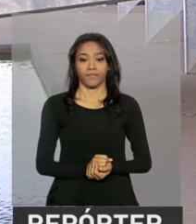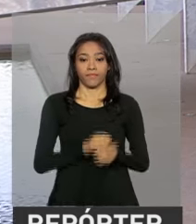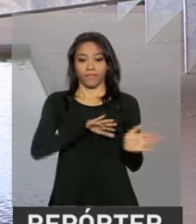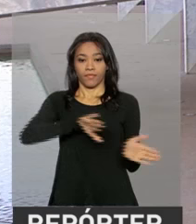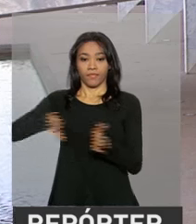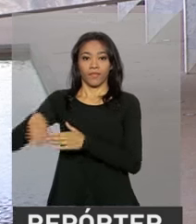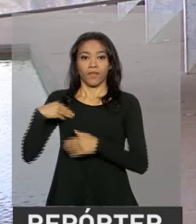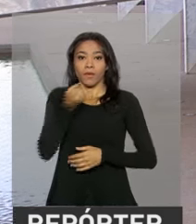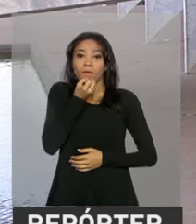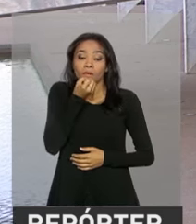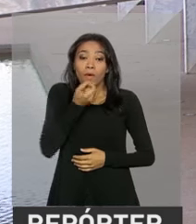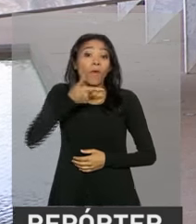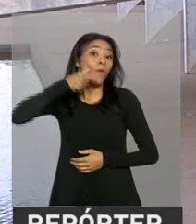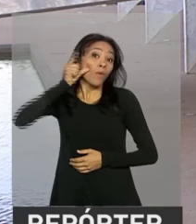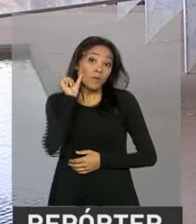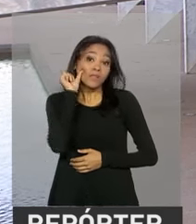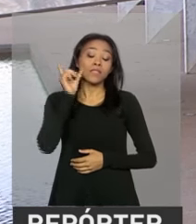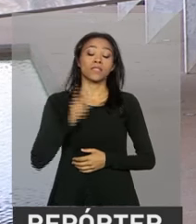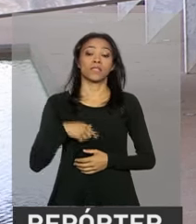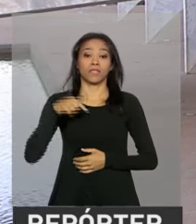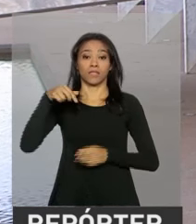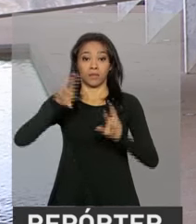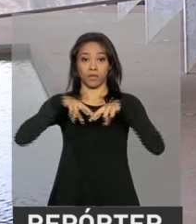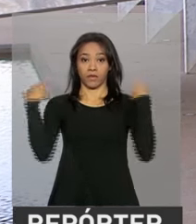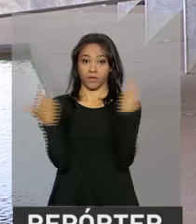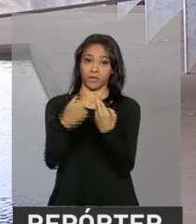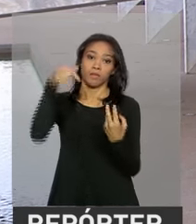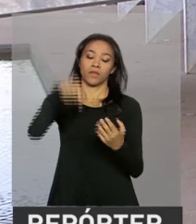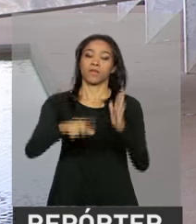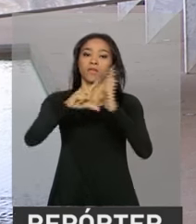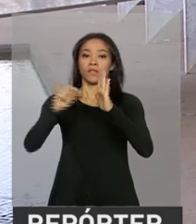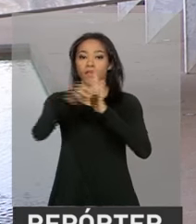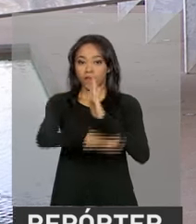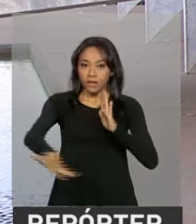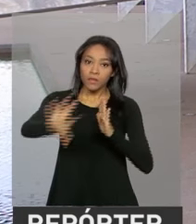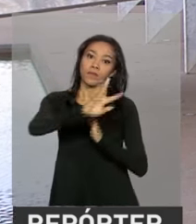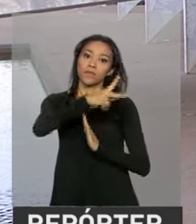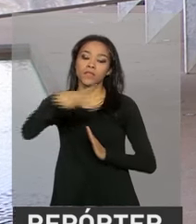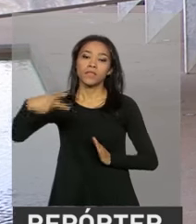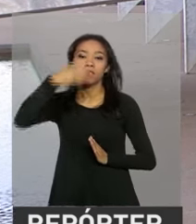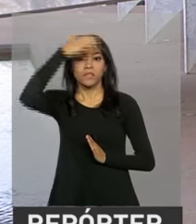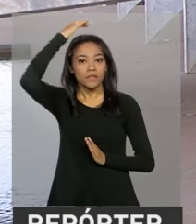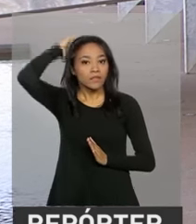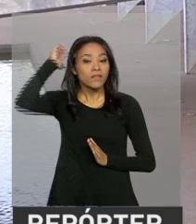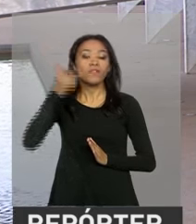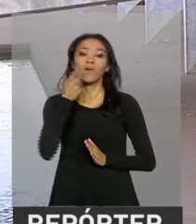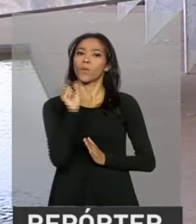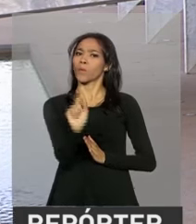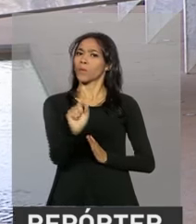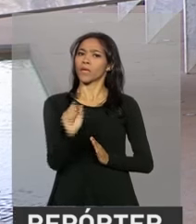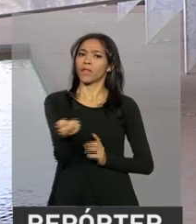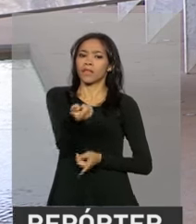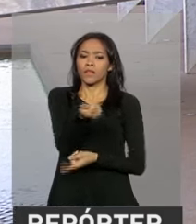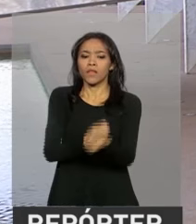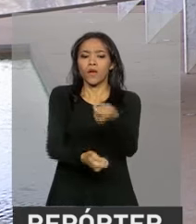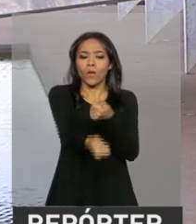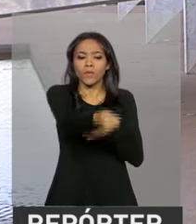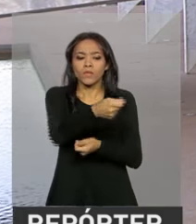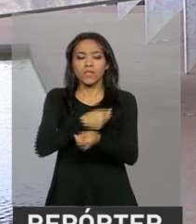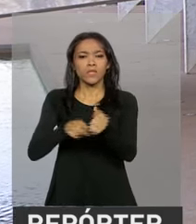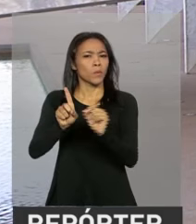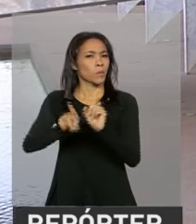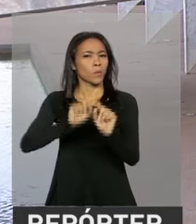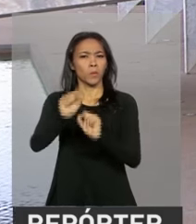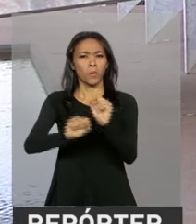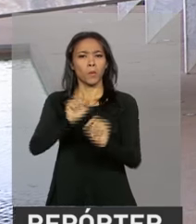Bom, ontem, durante essa cerimônia aqui no Palácio do Planalto, o presidente em exercício ele também falou sobre a negociação para a aprovação do projeto